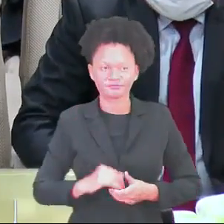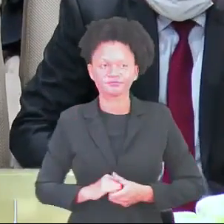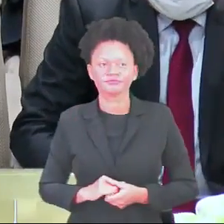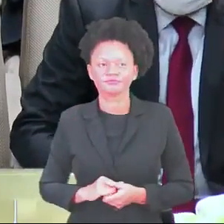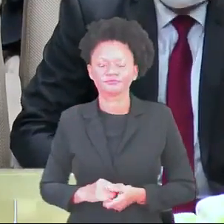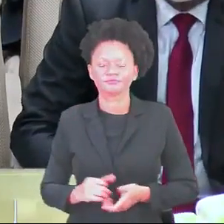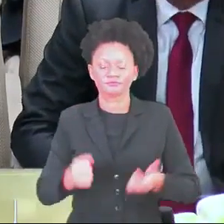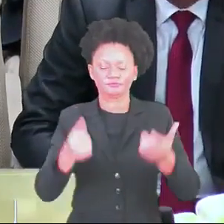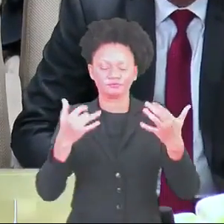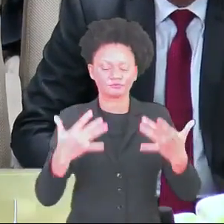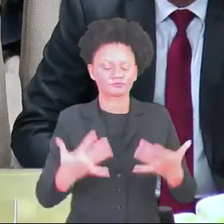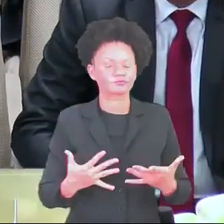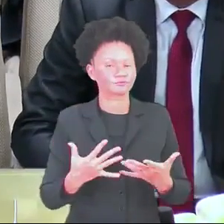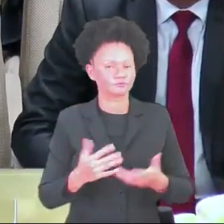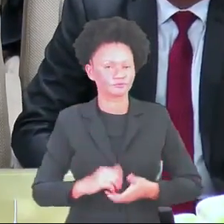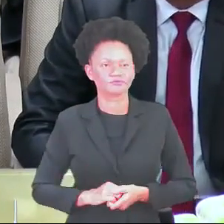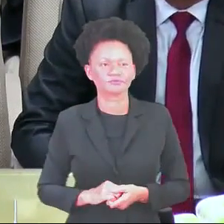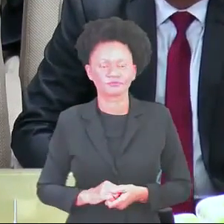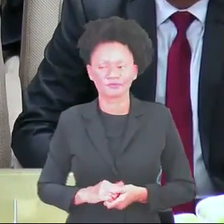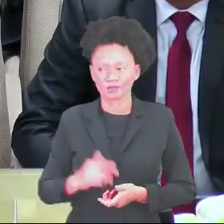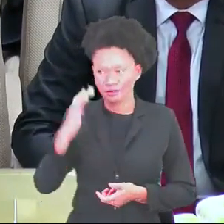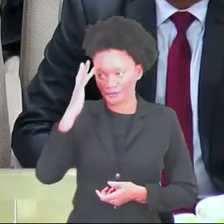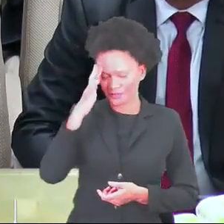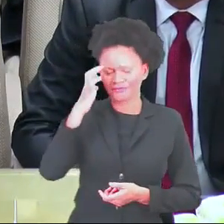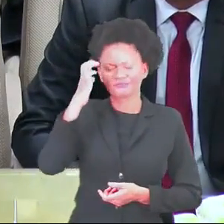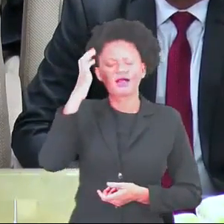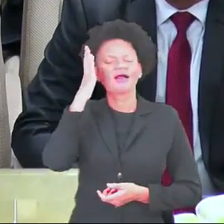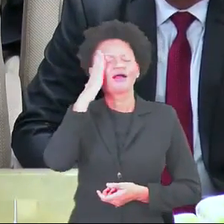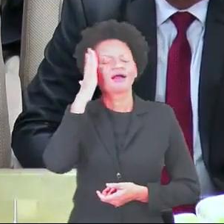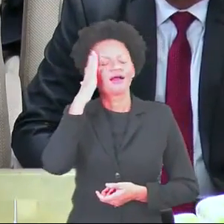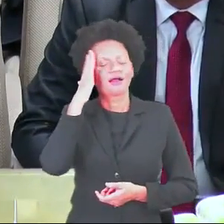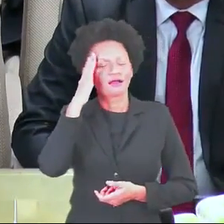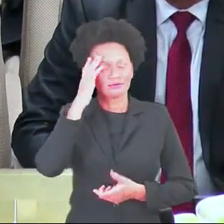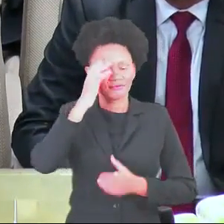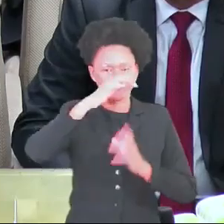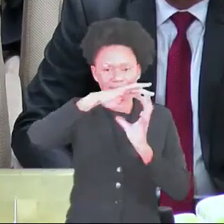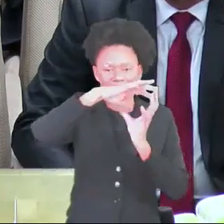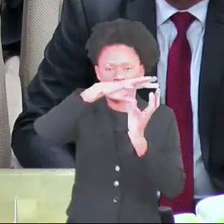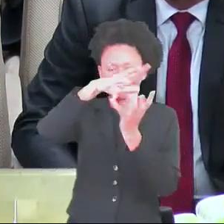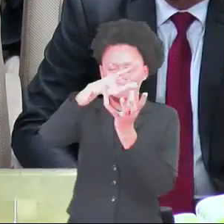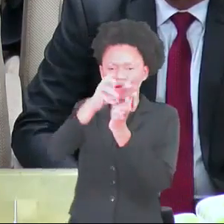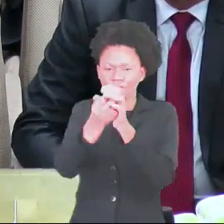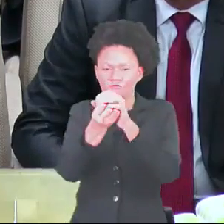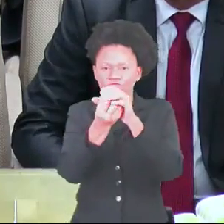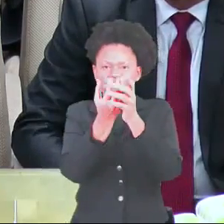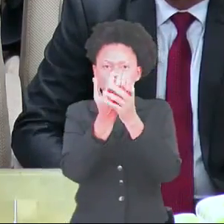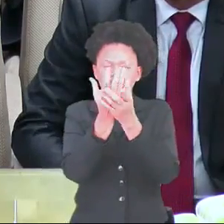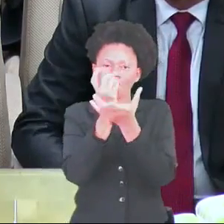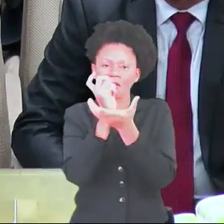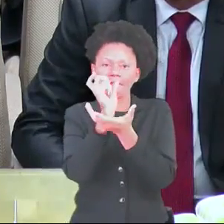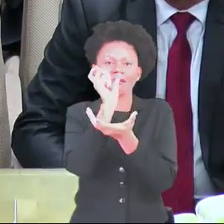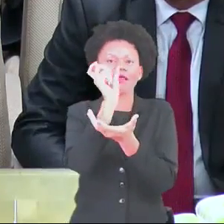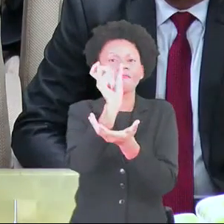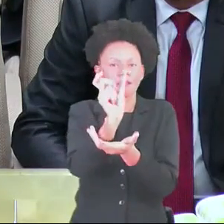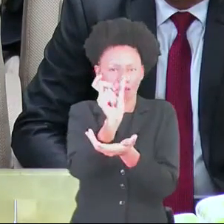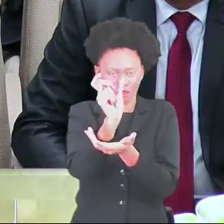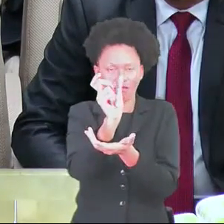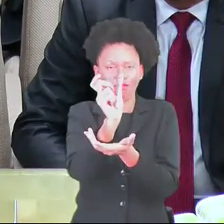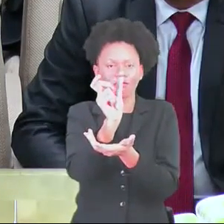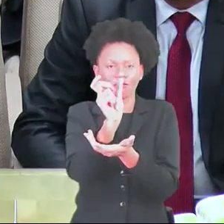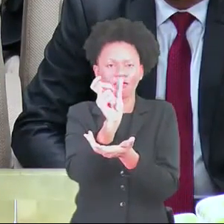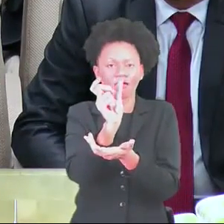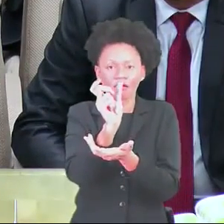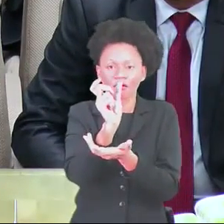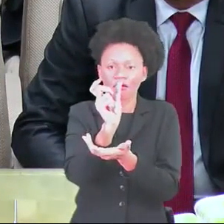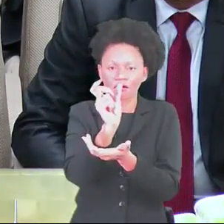Diz assim: pela fé entendemos que foi o universo formado pela palavra de Deus, de